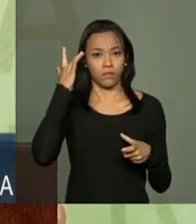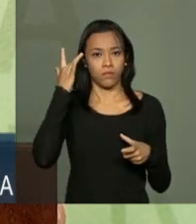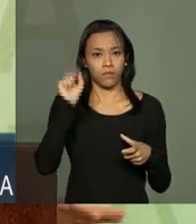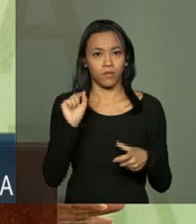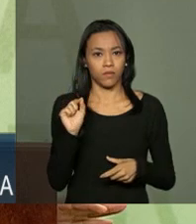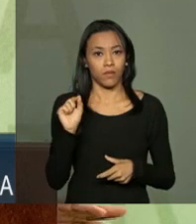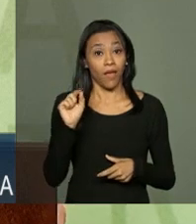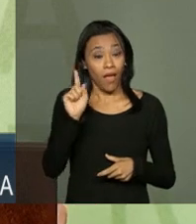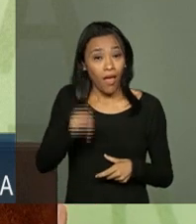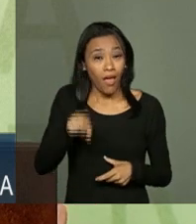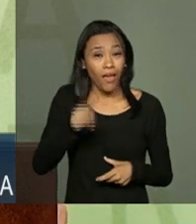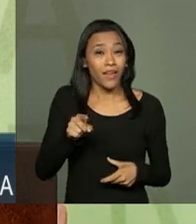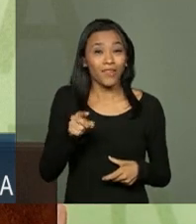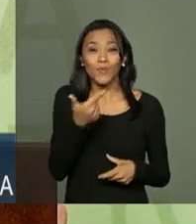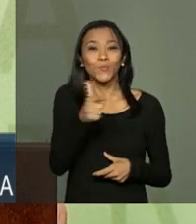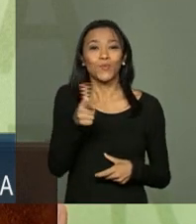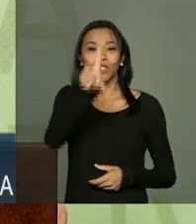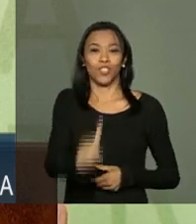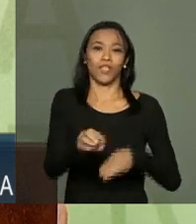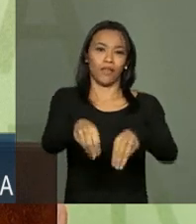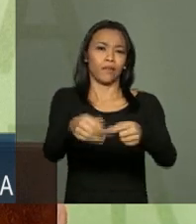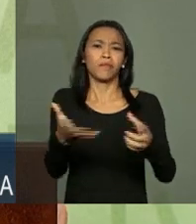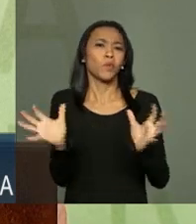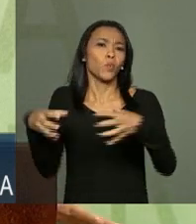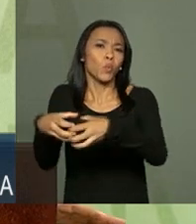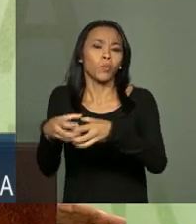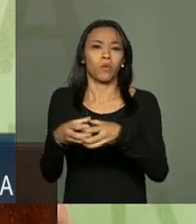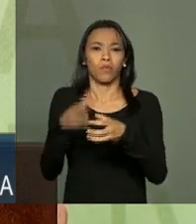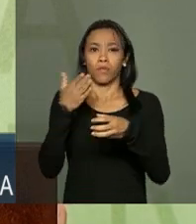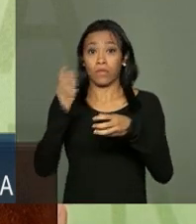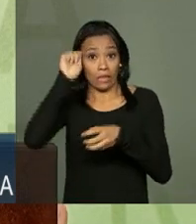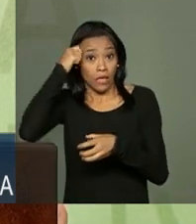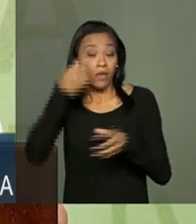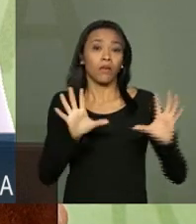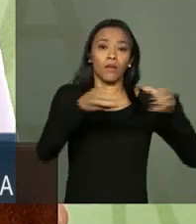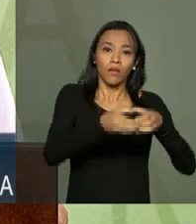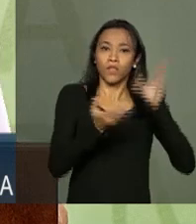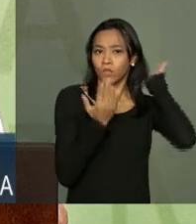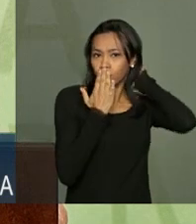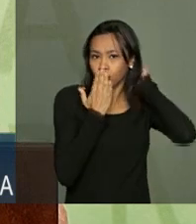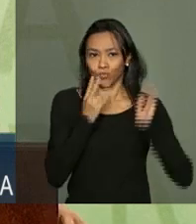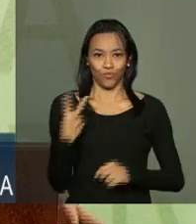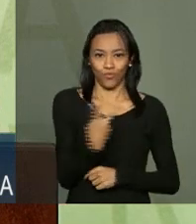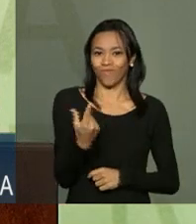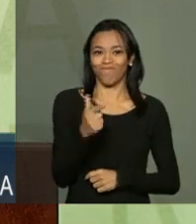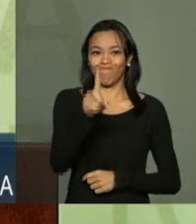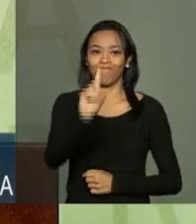estava apartada da terra, os negros e os índios. Isso